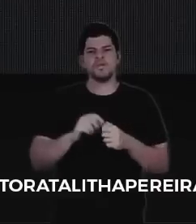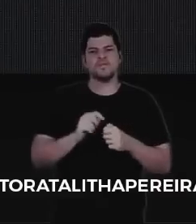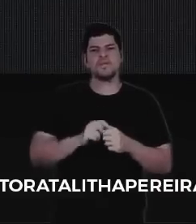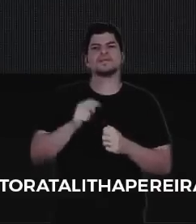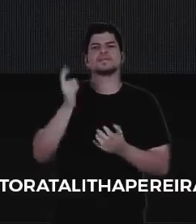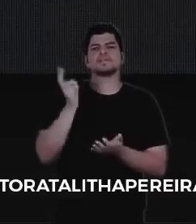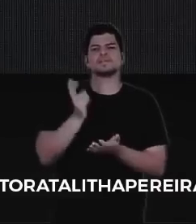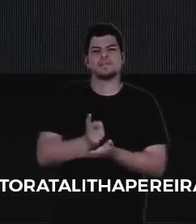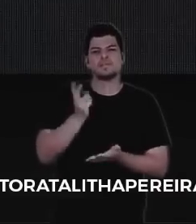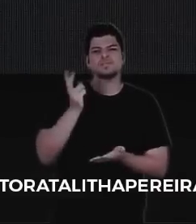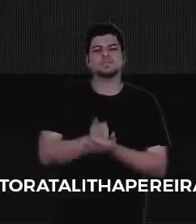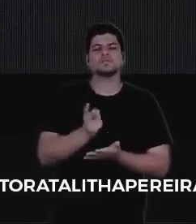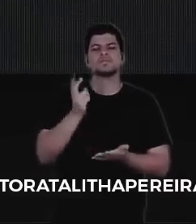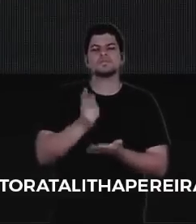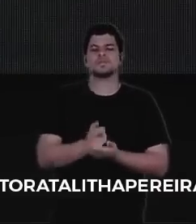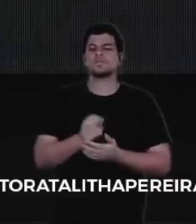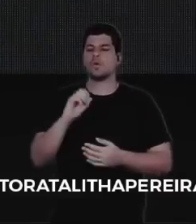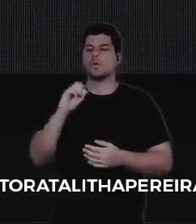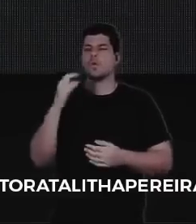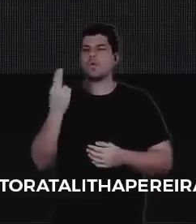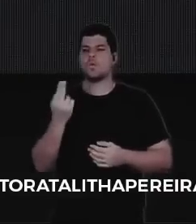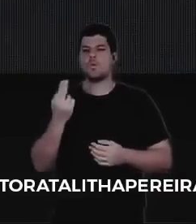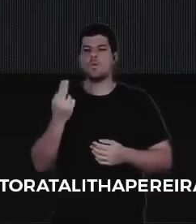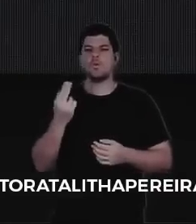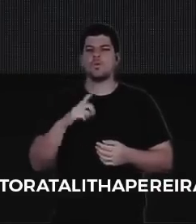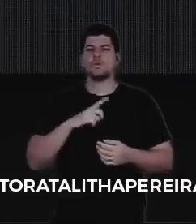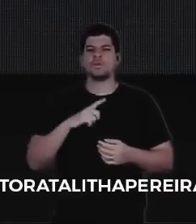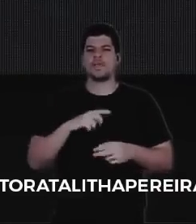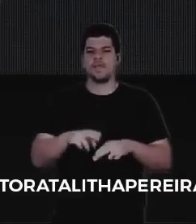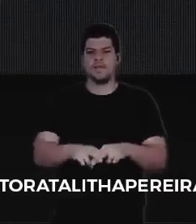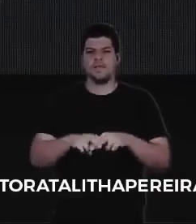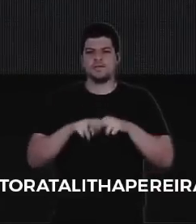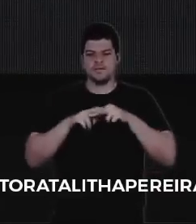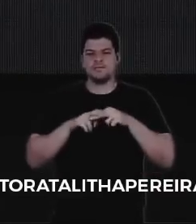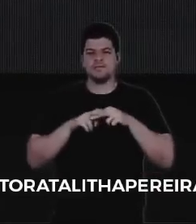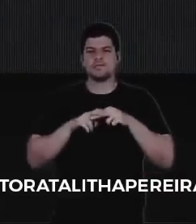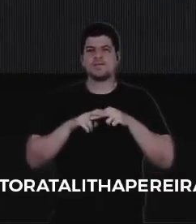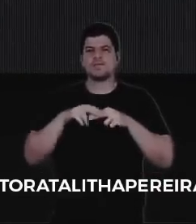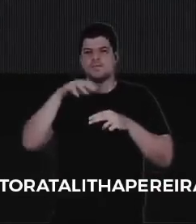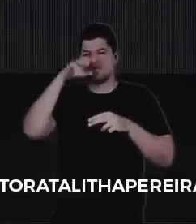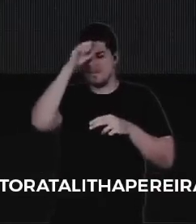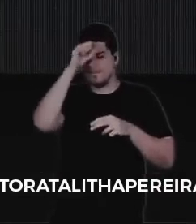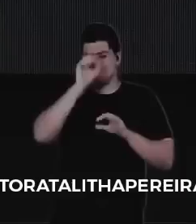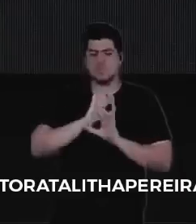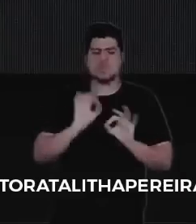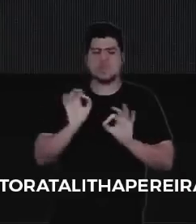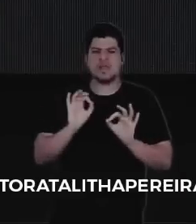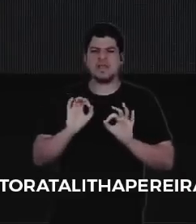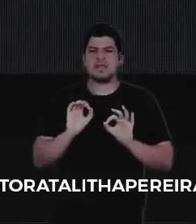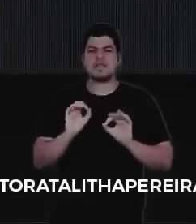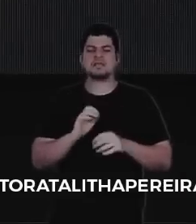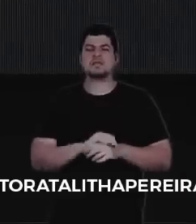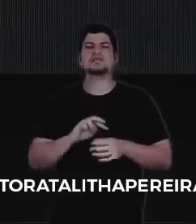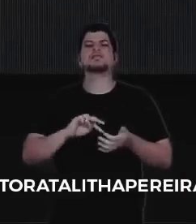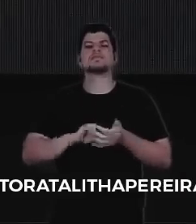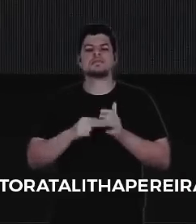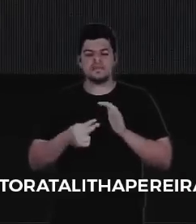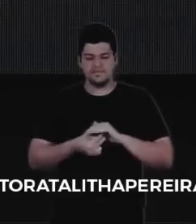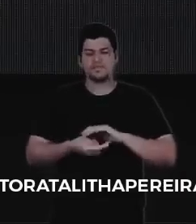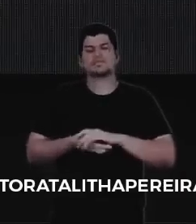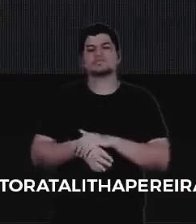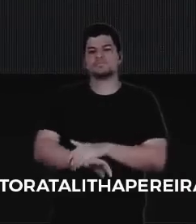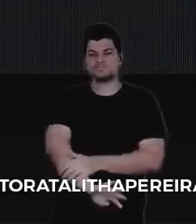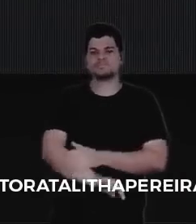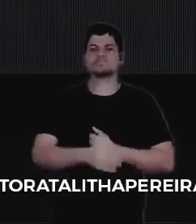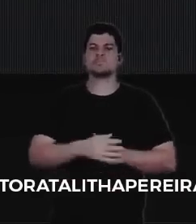pouca ou nenhuma razão naquilo que é aprendido e inato. Ou seja,